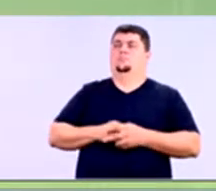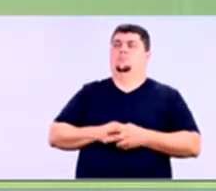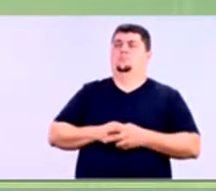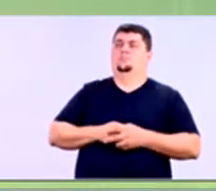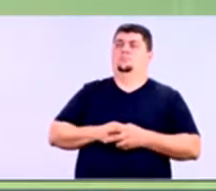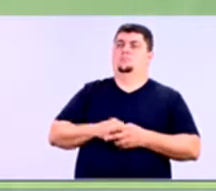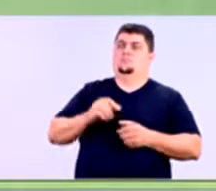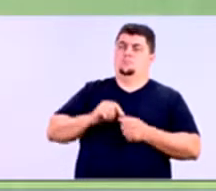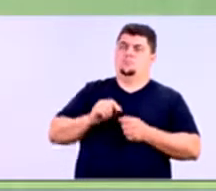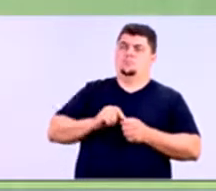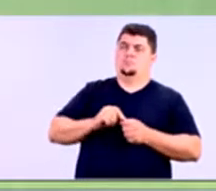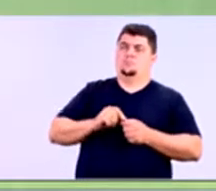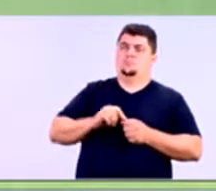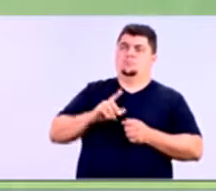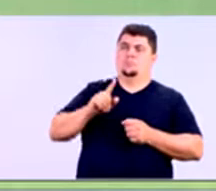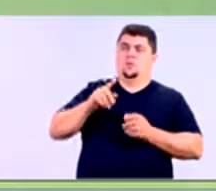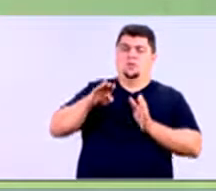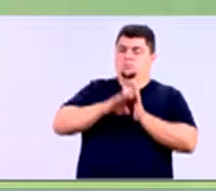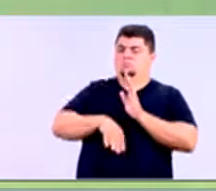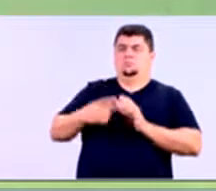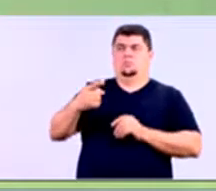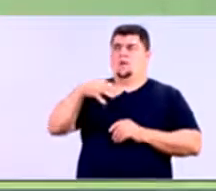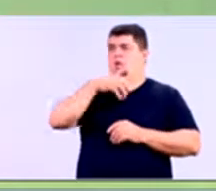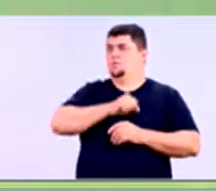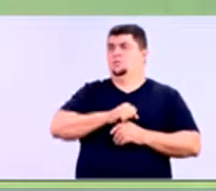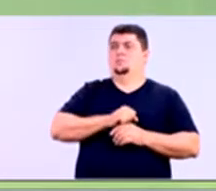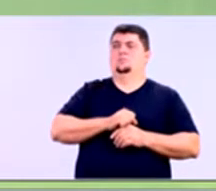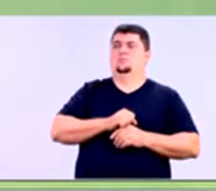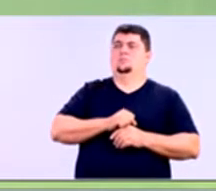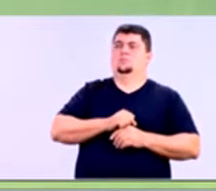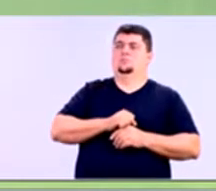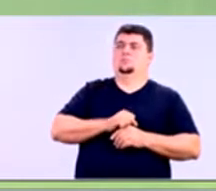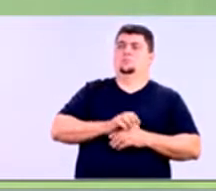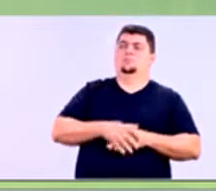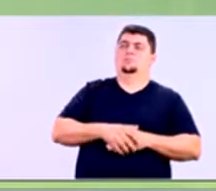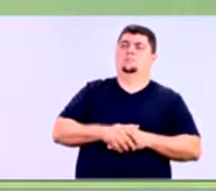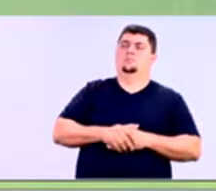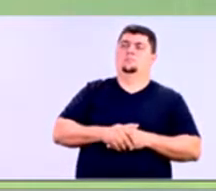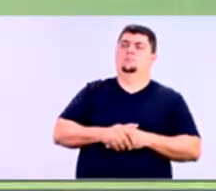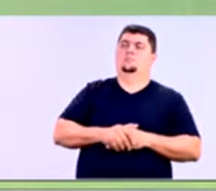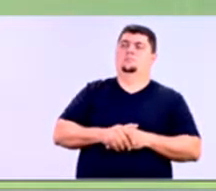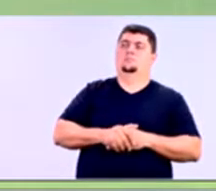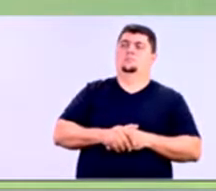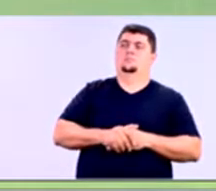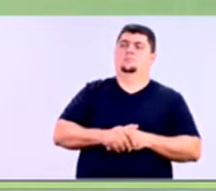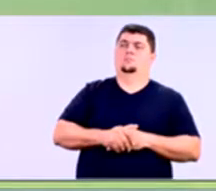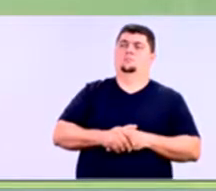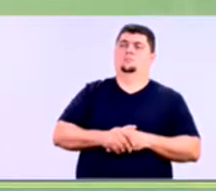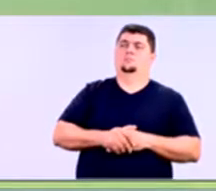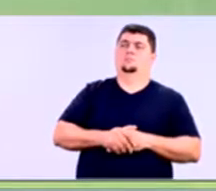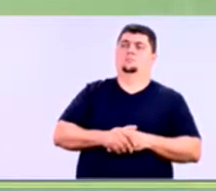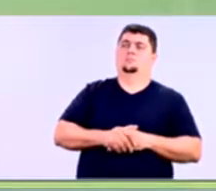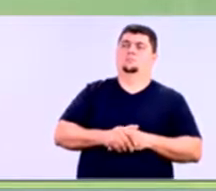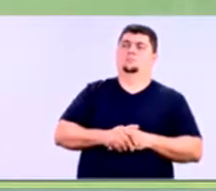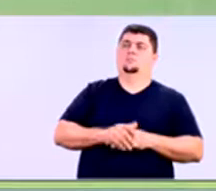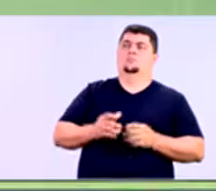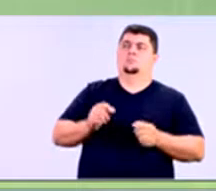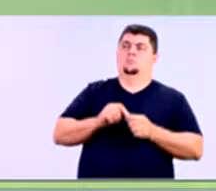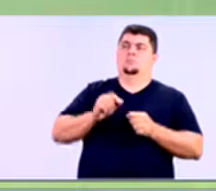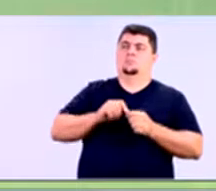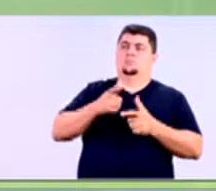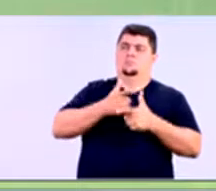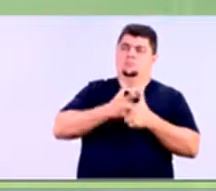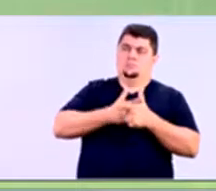Resolvi a potência, já diminuo um logo, que eu vou achar esse valor. E aí eu faço